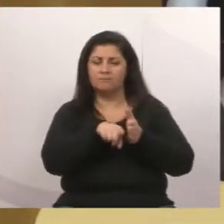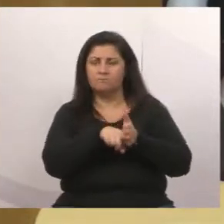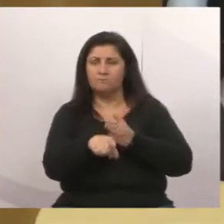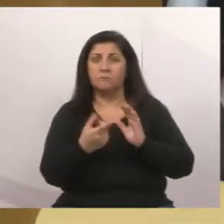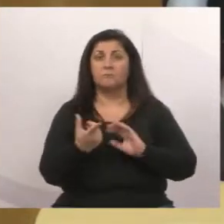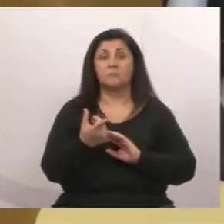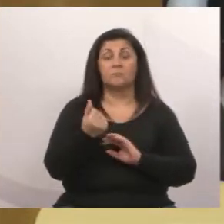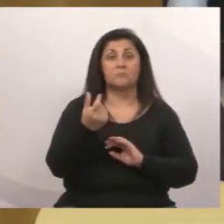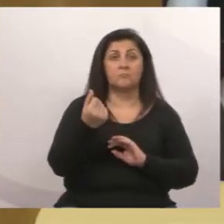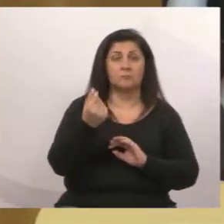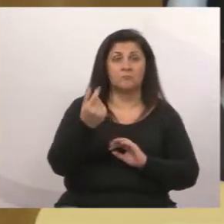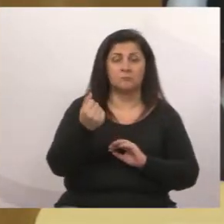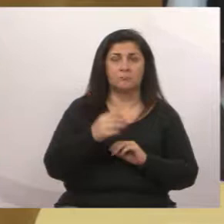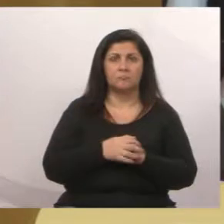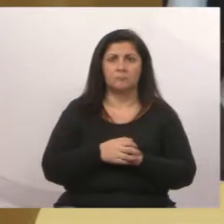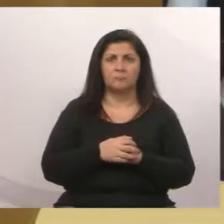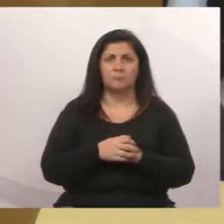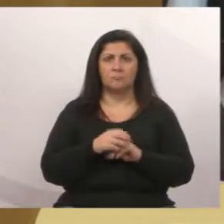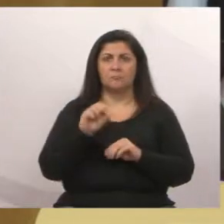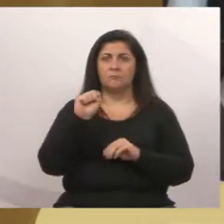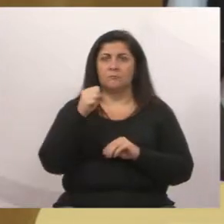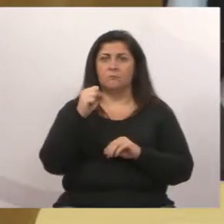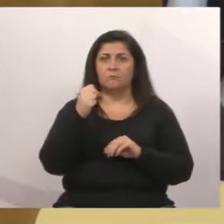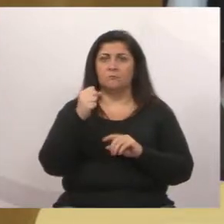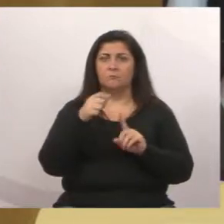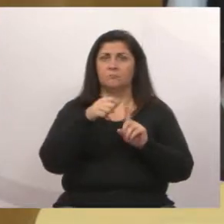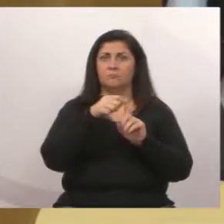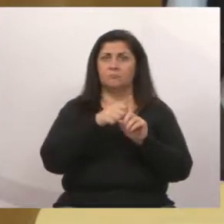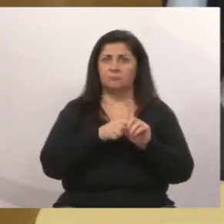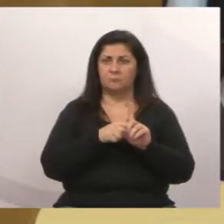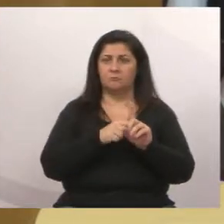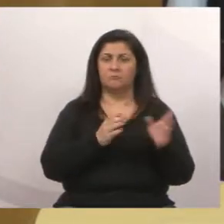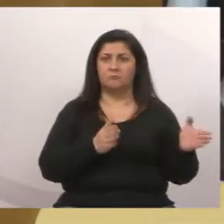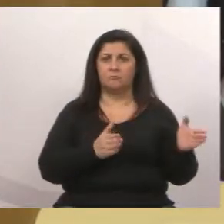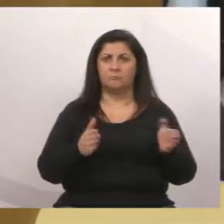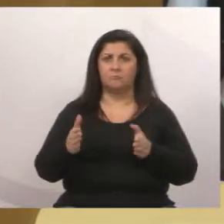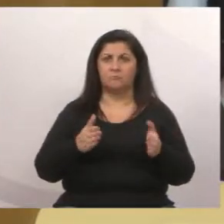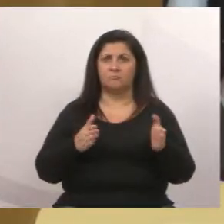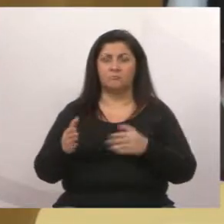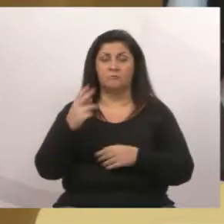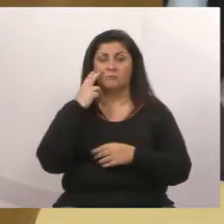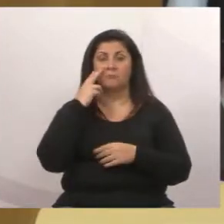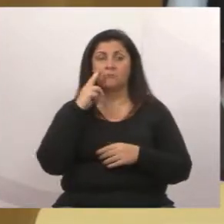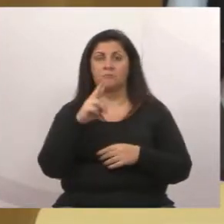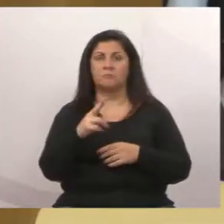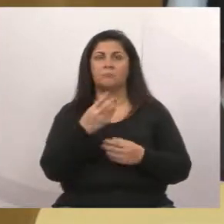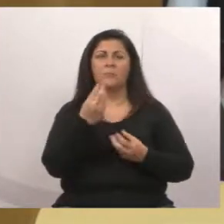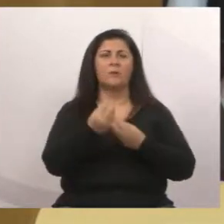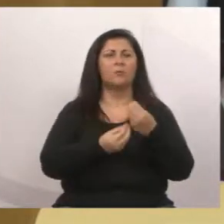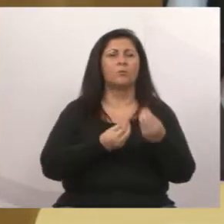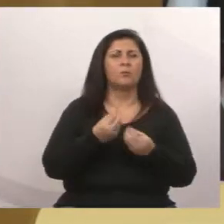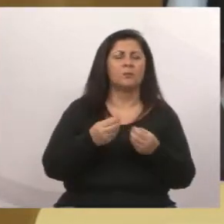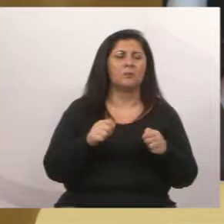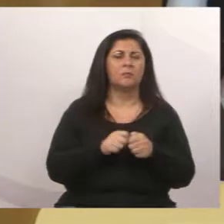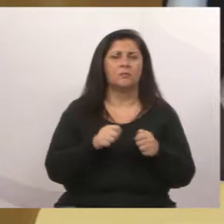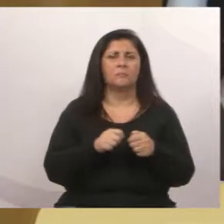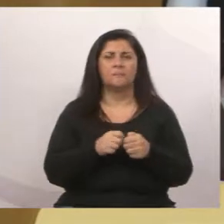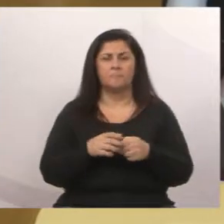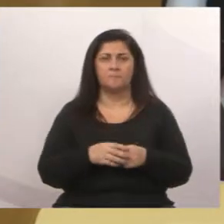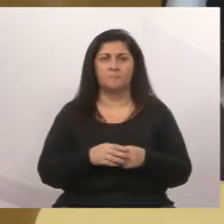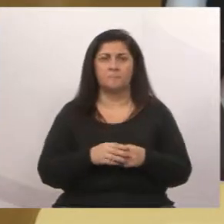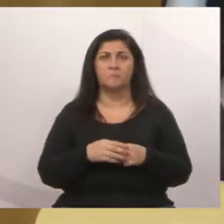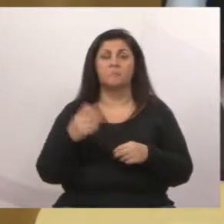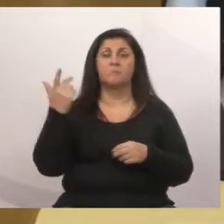as despesas dos 8 últimos meses do mandato, verificar as medidas adotadas, caso necessário,